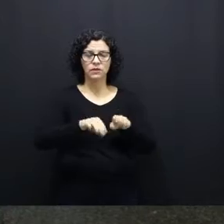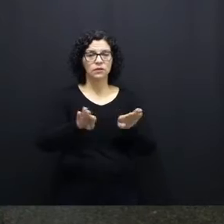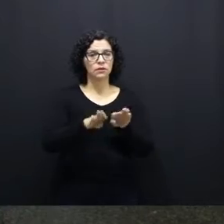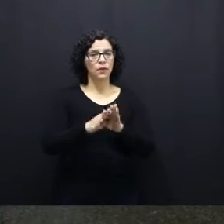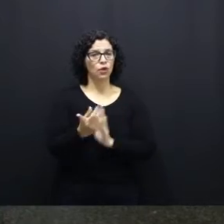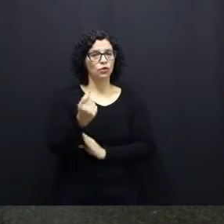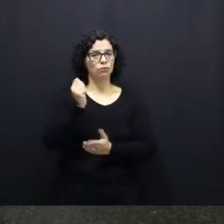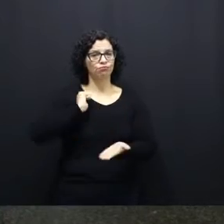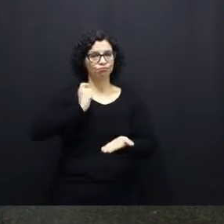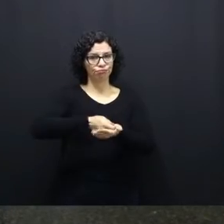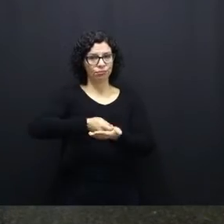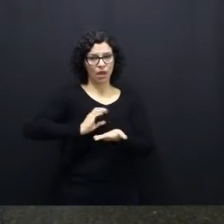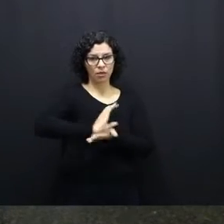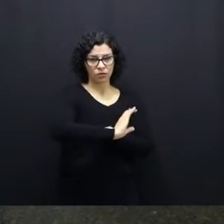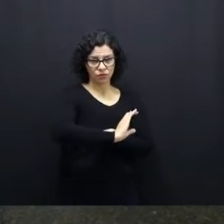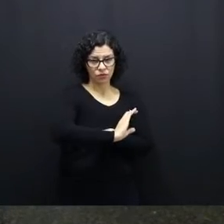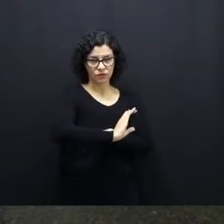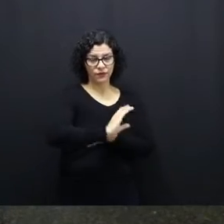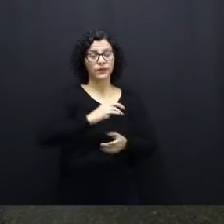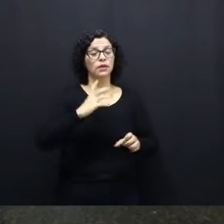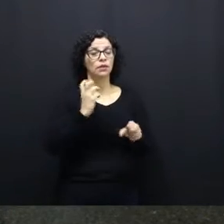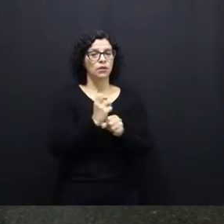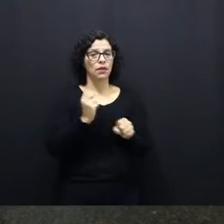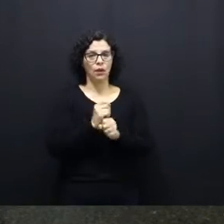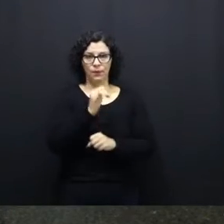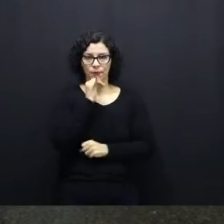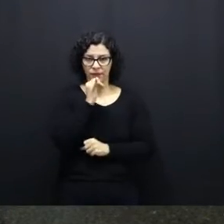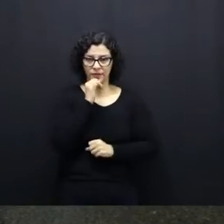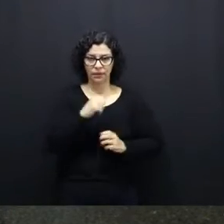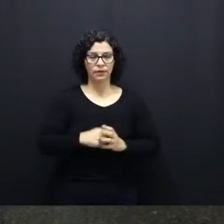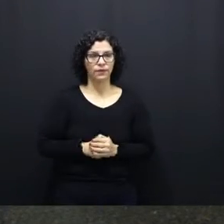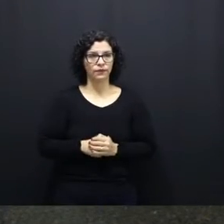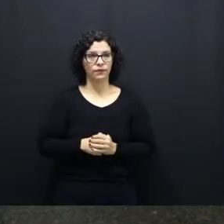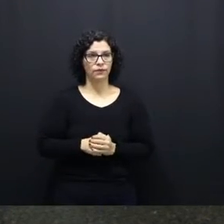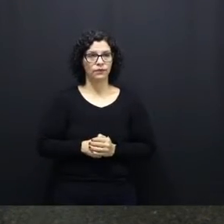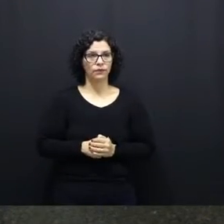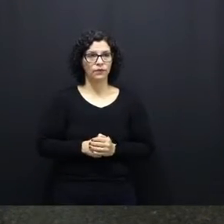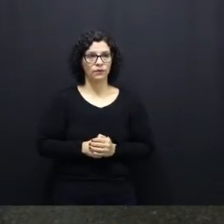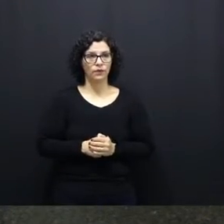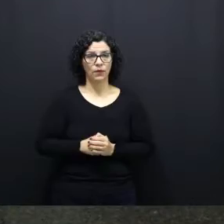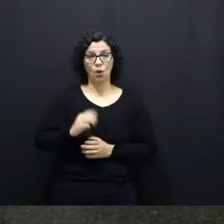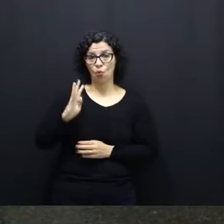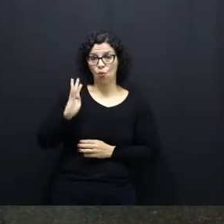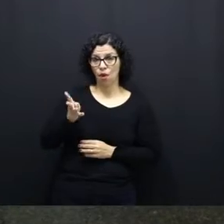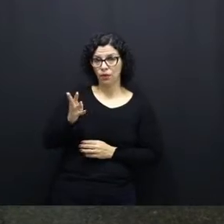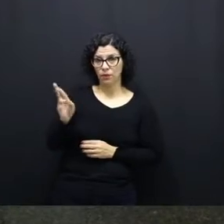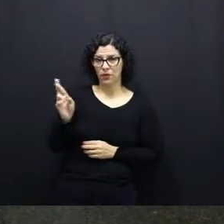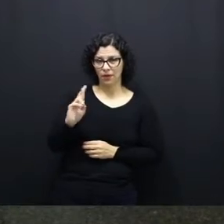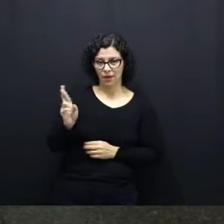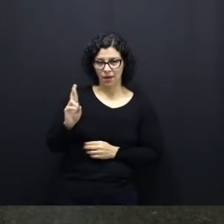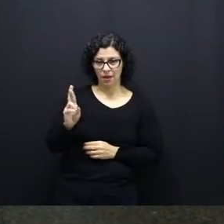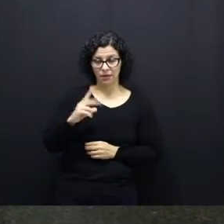porte então sairia por exemplo Vamos citar aqui um exemplo r$ 4000 que o Ministério da Educação